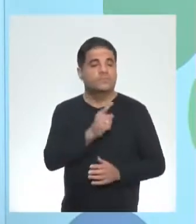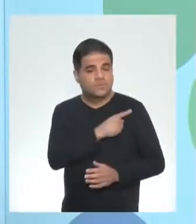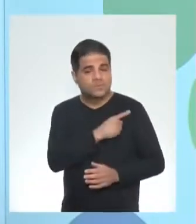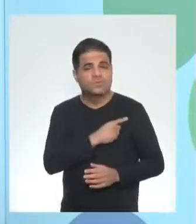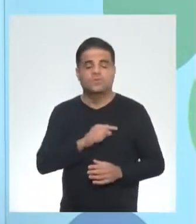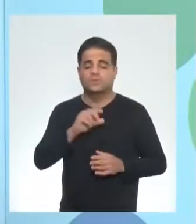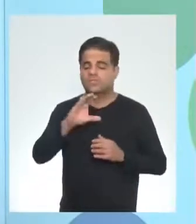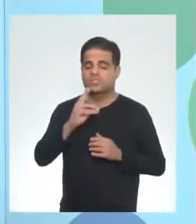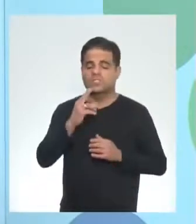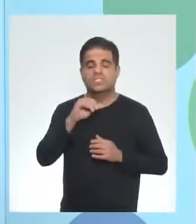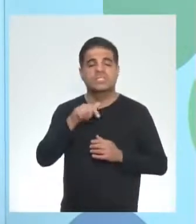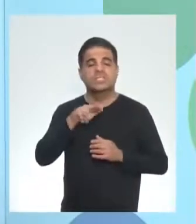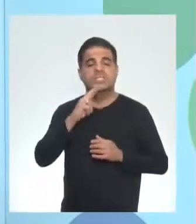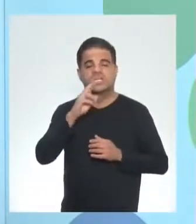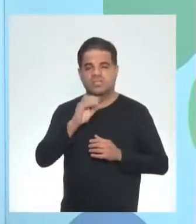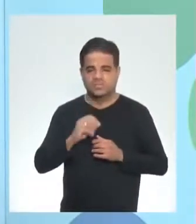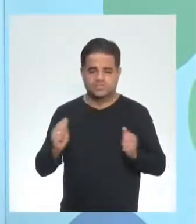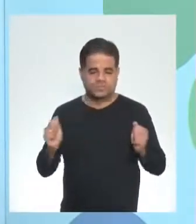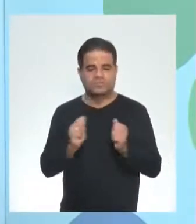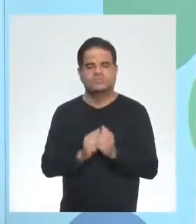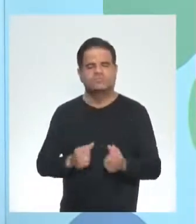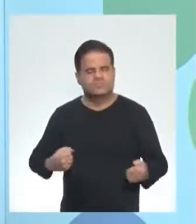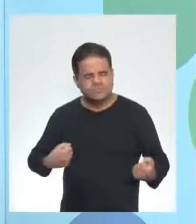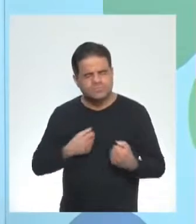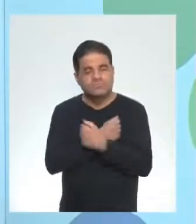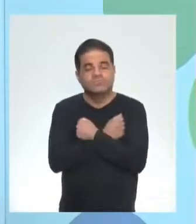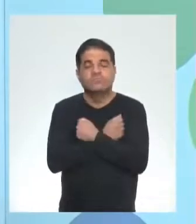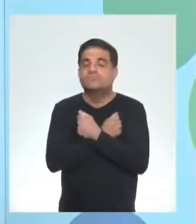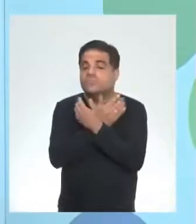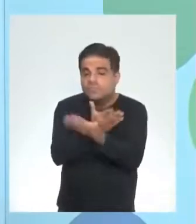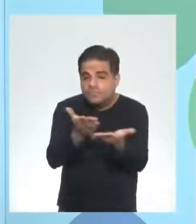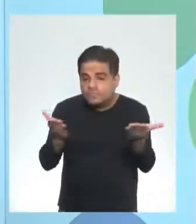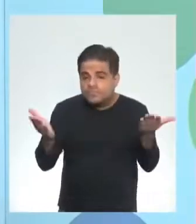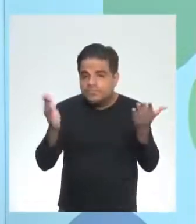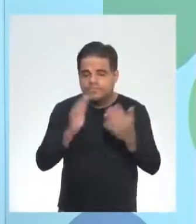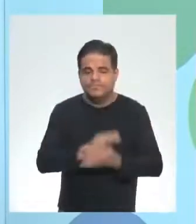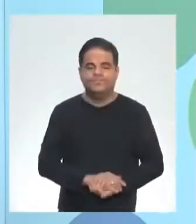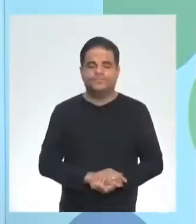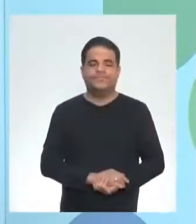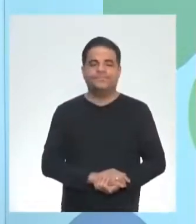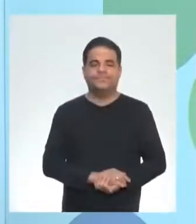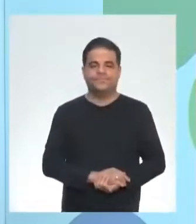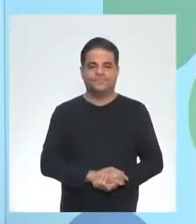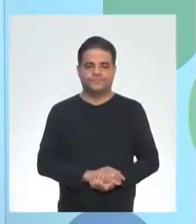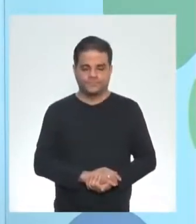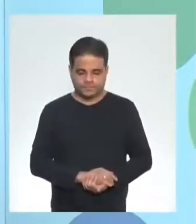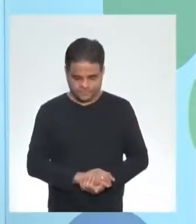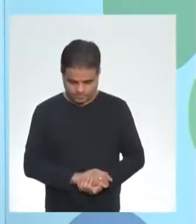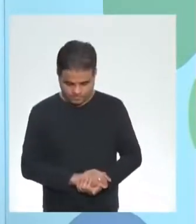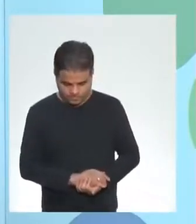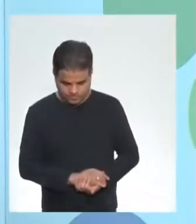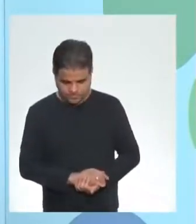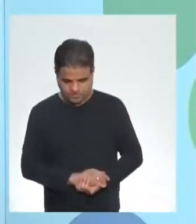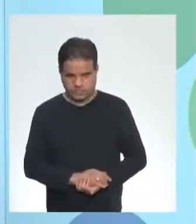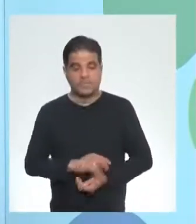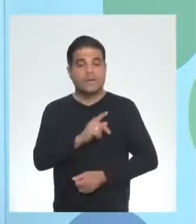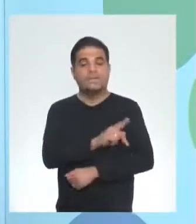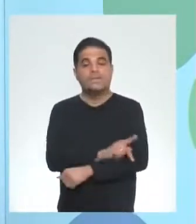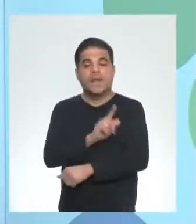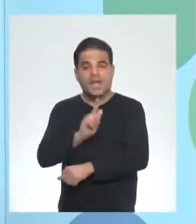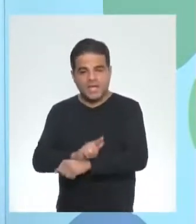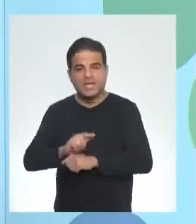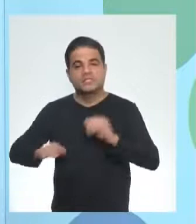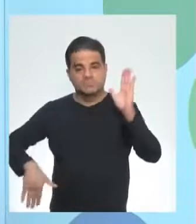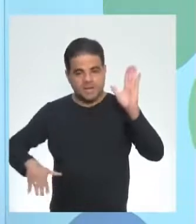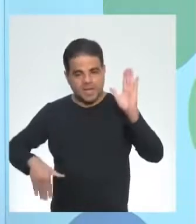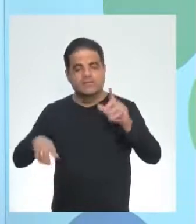aluno Chiquinho aí com a gente aí. Um grande abraço aí de vocês aí. Professor de biologia, praia grande com a gente.